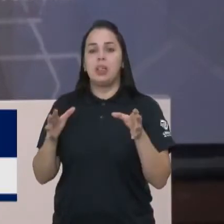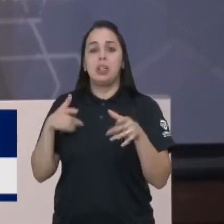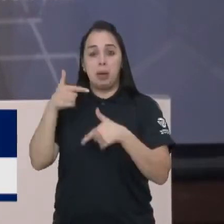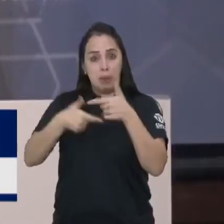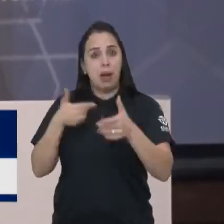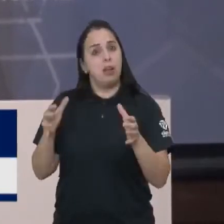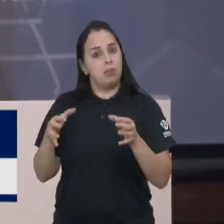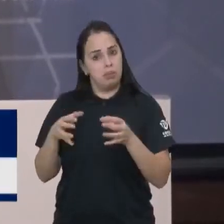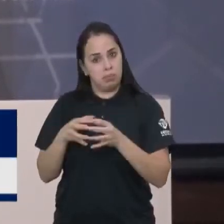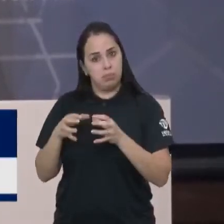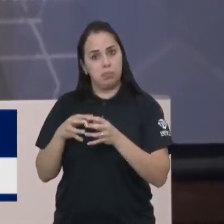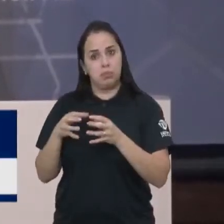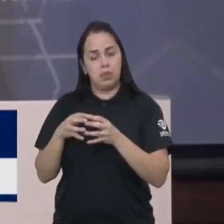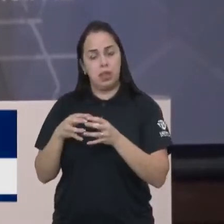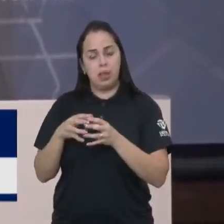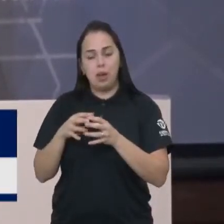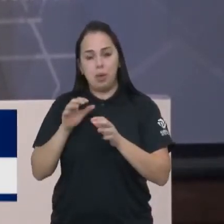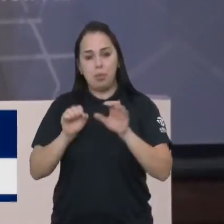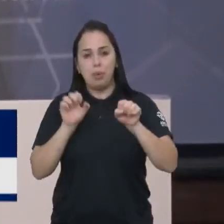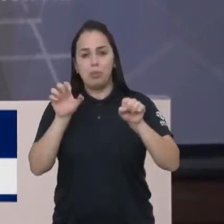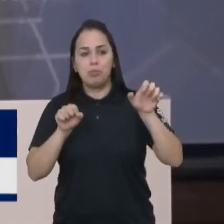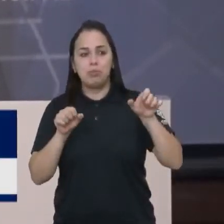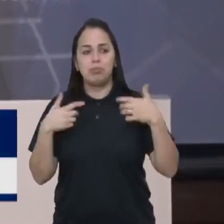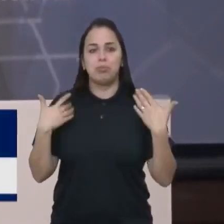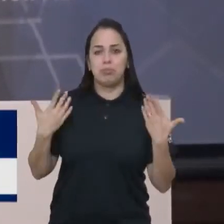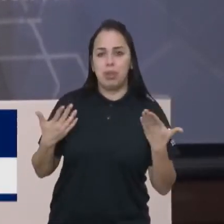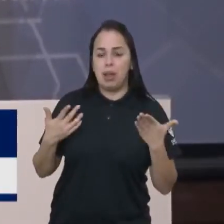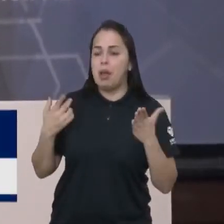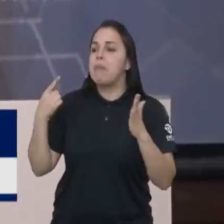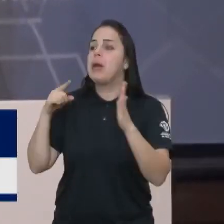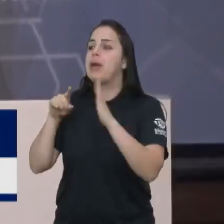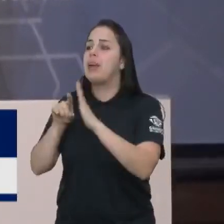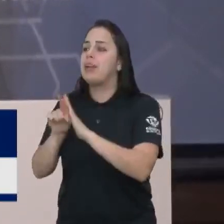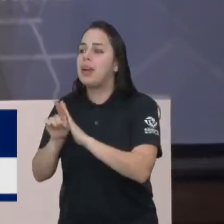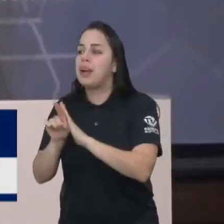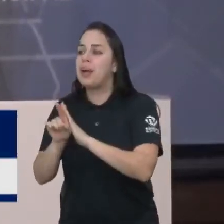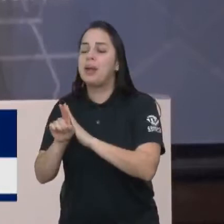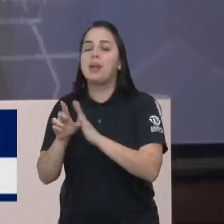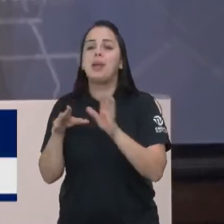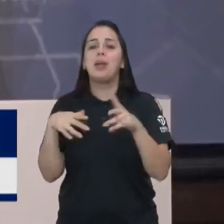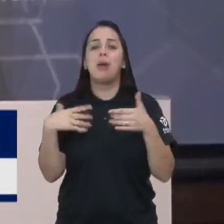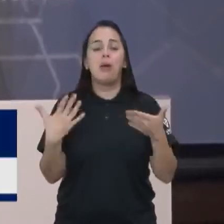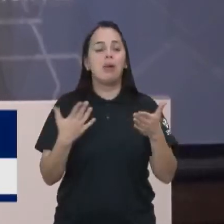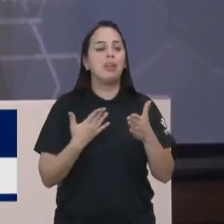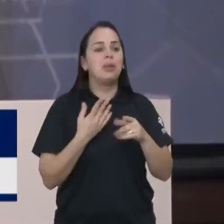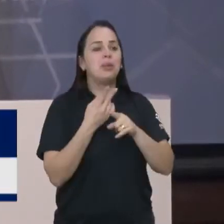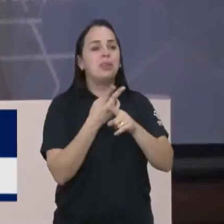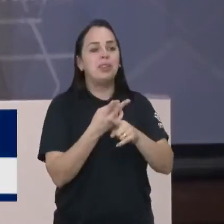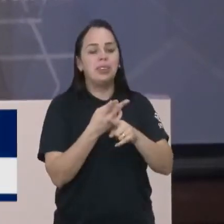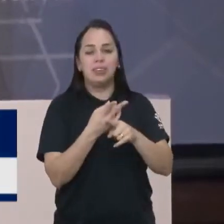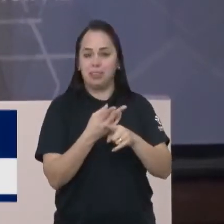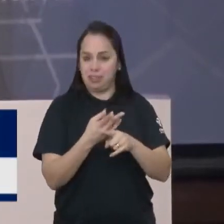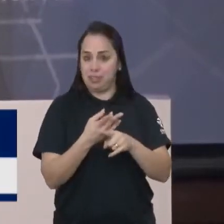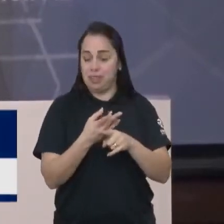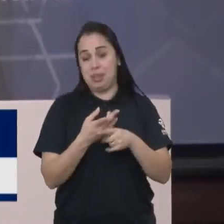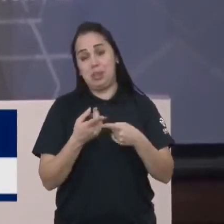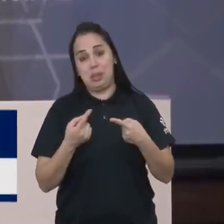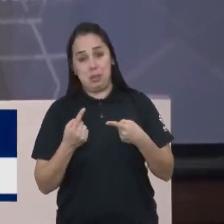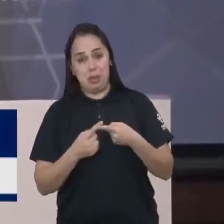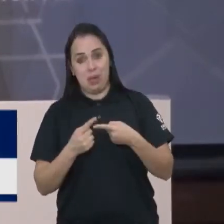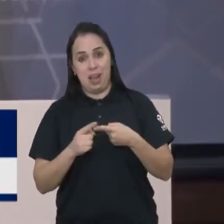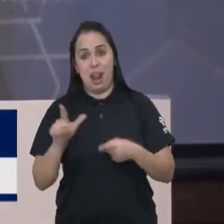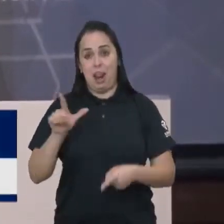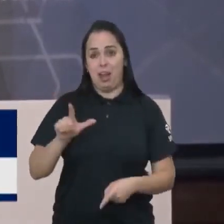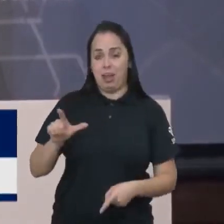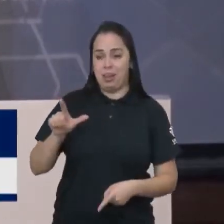e buscando com humildade saber para quem perguntar e onde procurar, já que, por óbvio, a